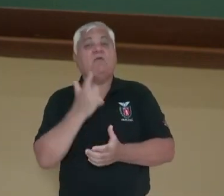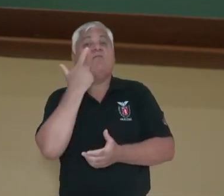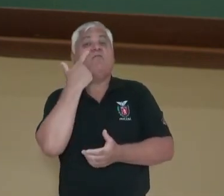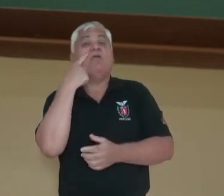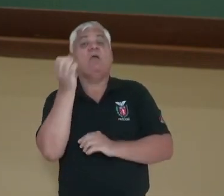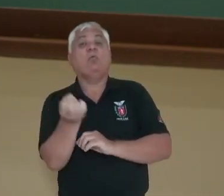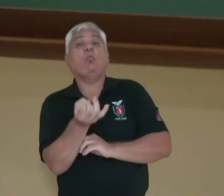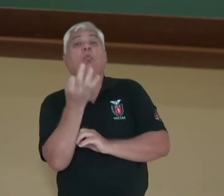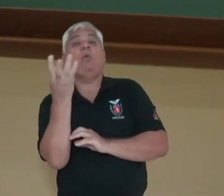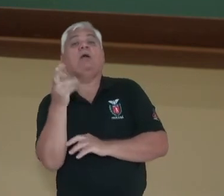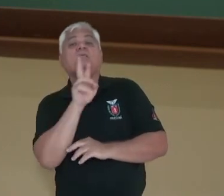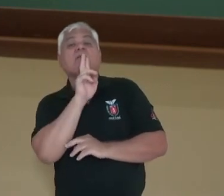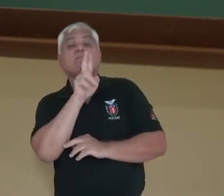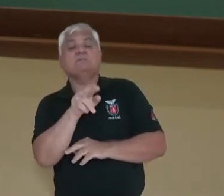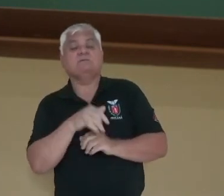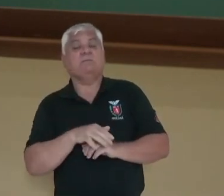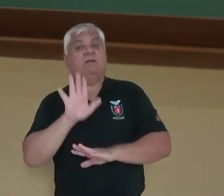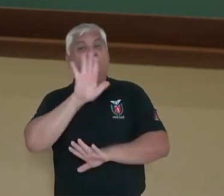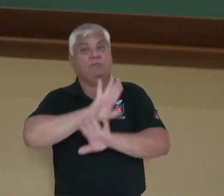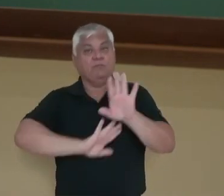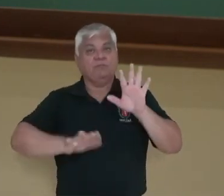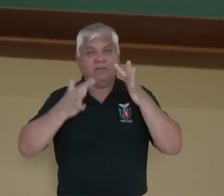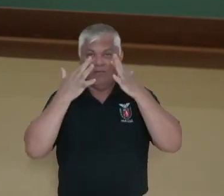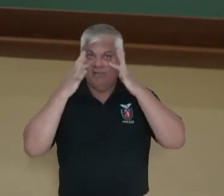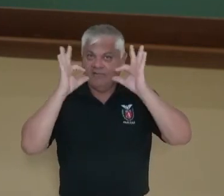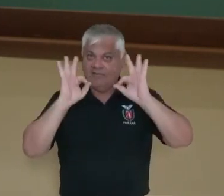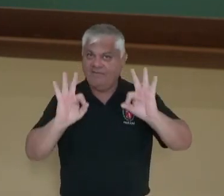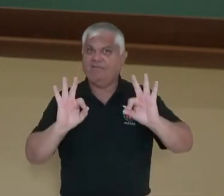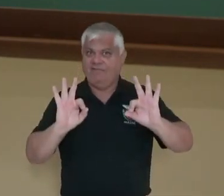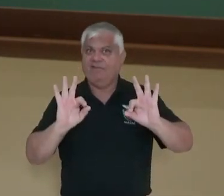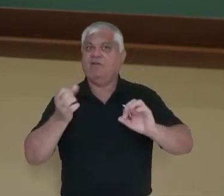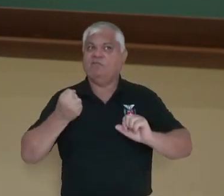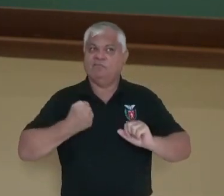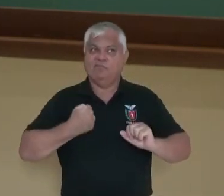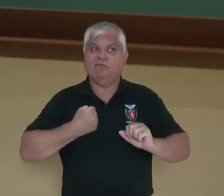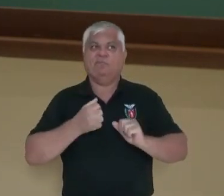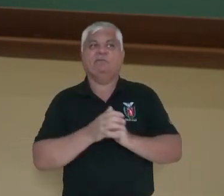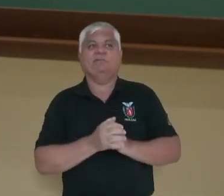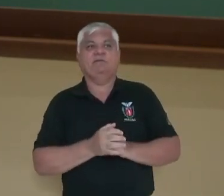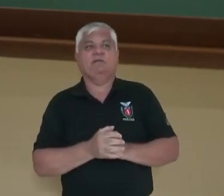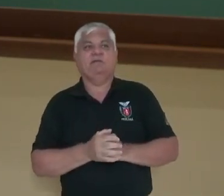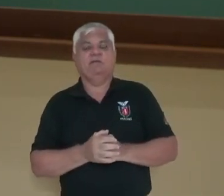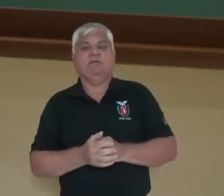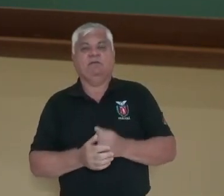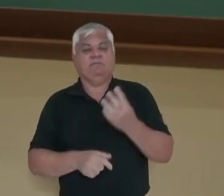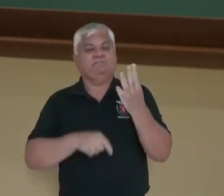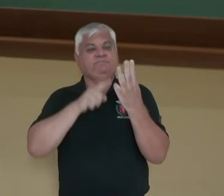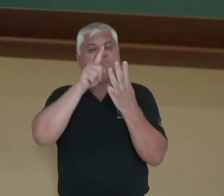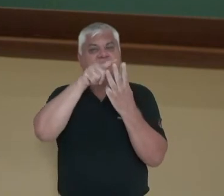pessoal, basta tomar cuidado com a posição dos elementos. Então, olha só.